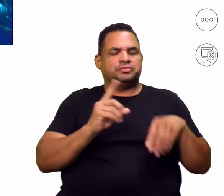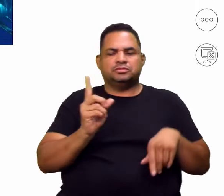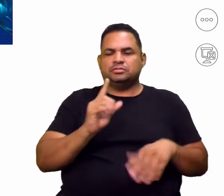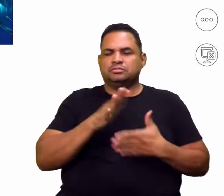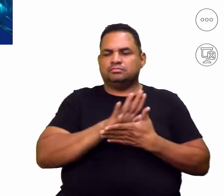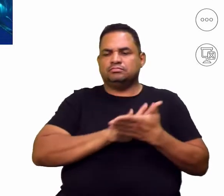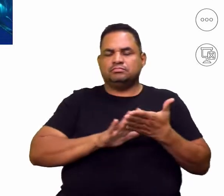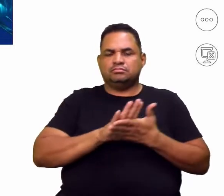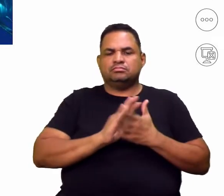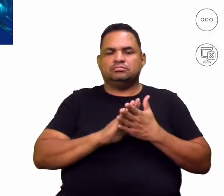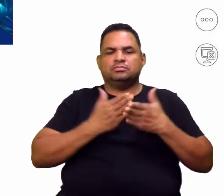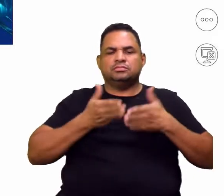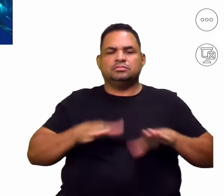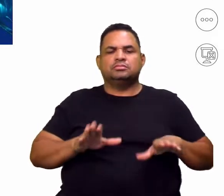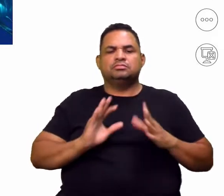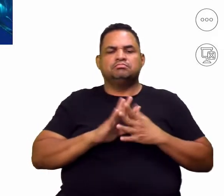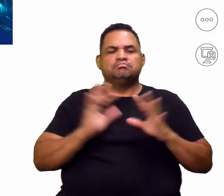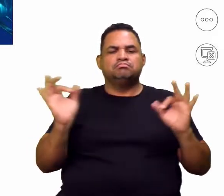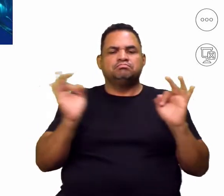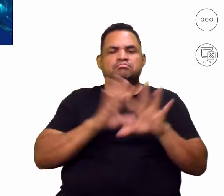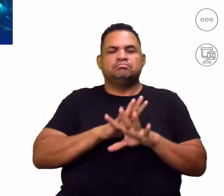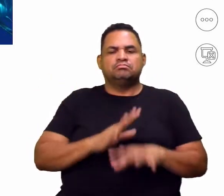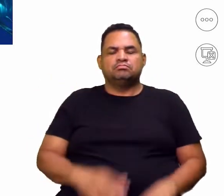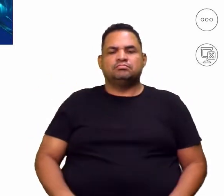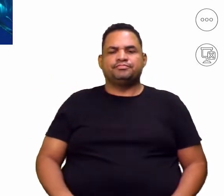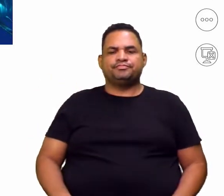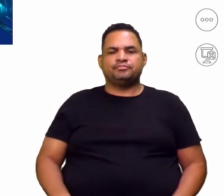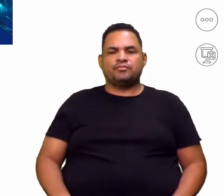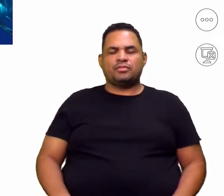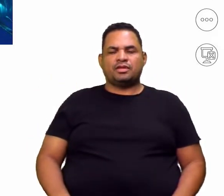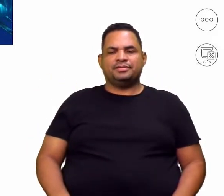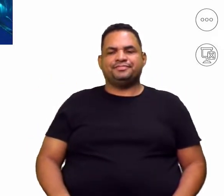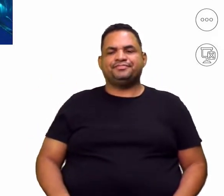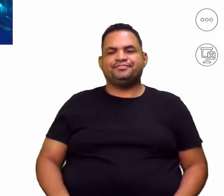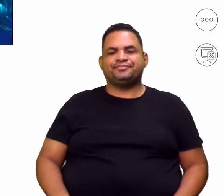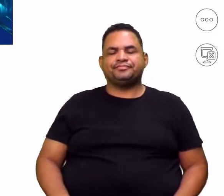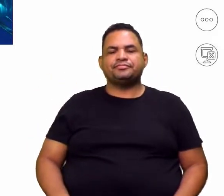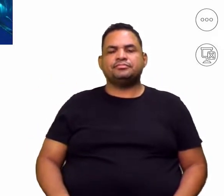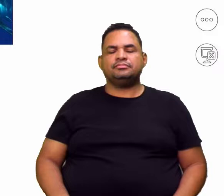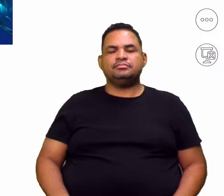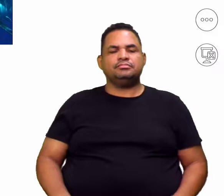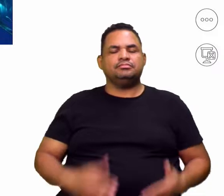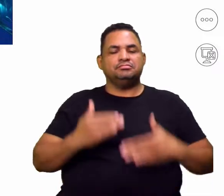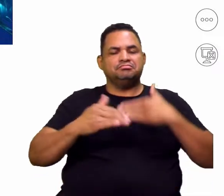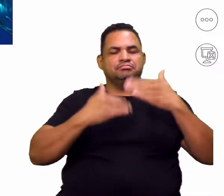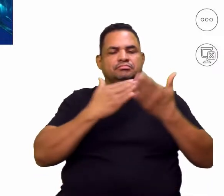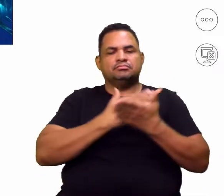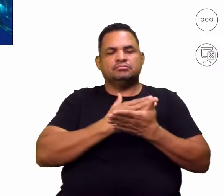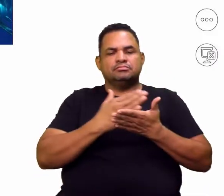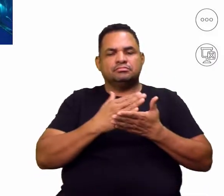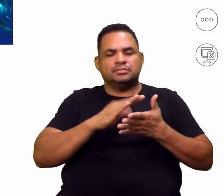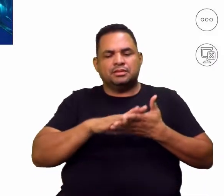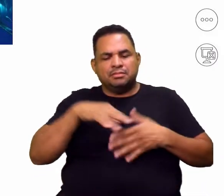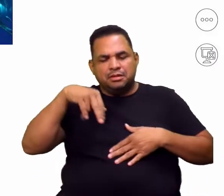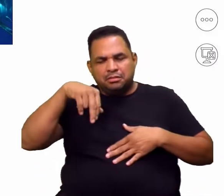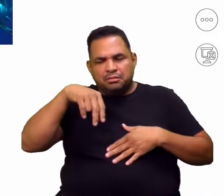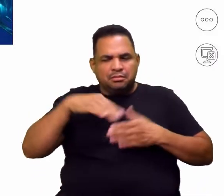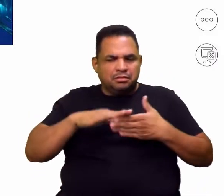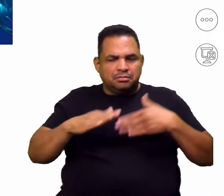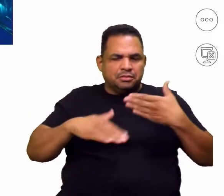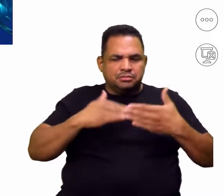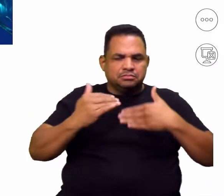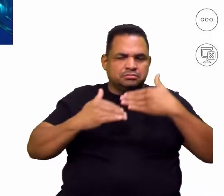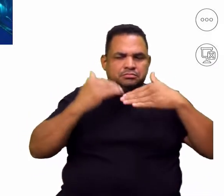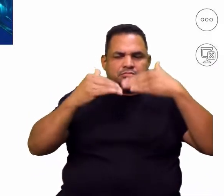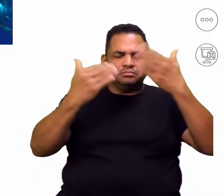intermediário não, já nasce ali inteirinho, completinho. Só vão se desenvolvendo, né? Aí no começo tá com as perninhas meio trêmulas, mas depois já rapidinho ele já